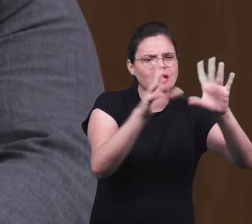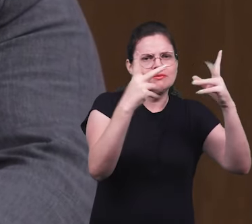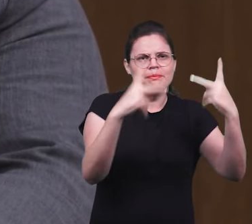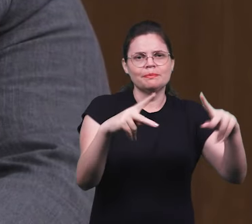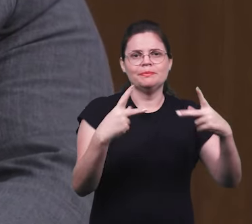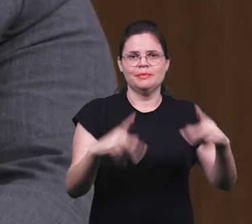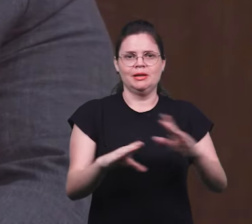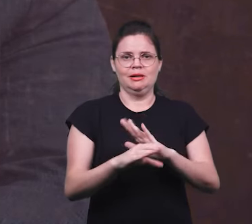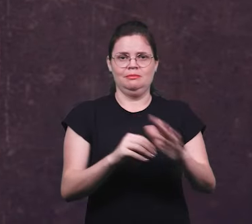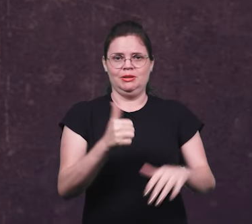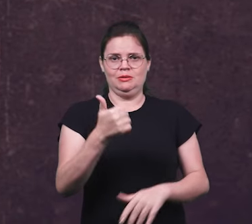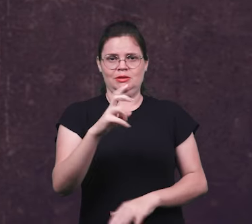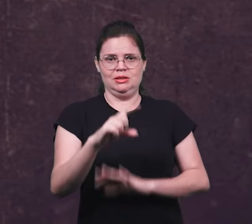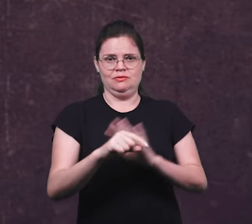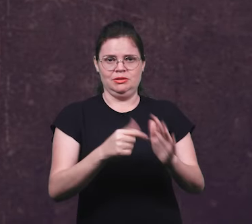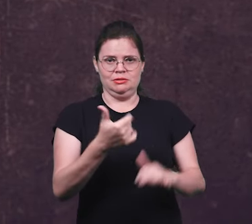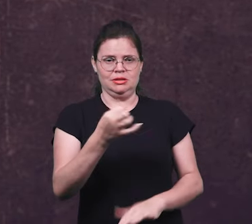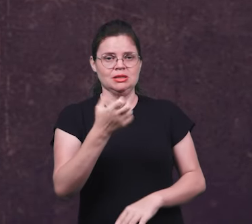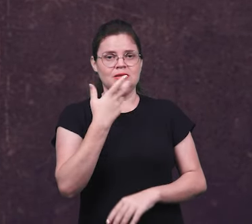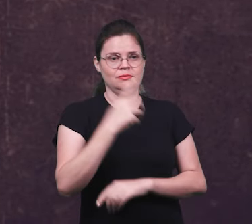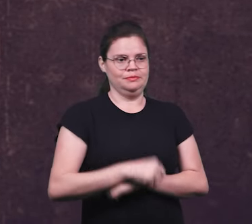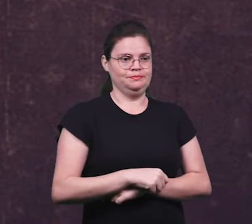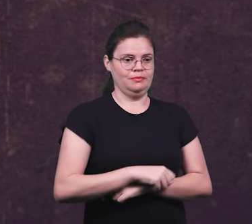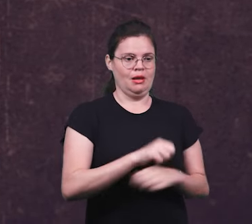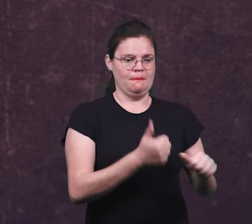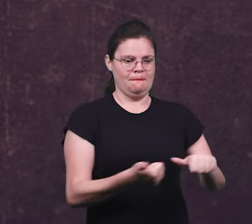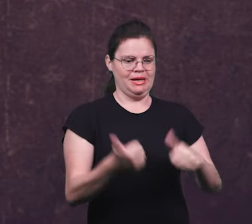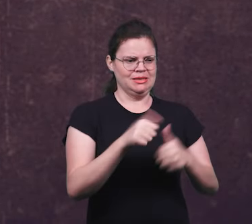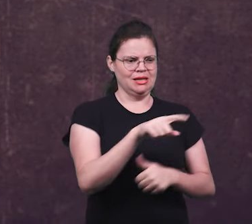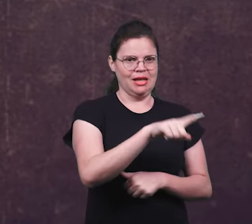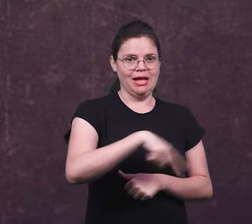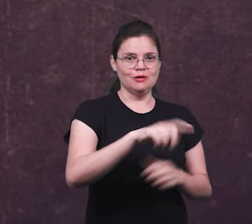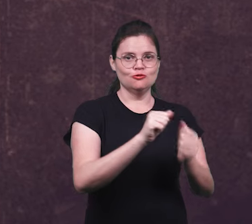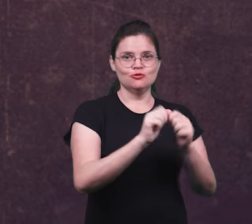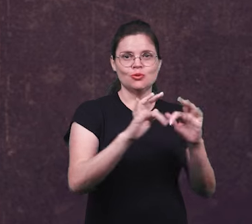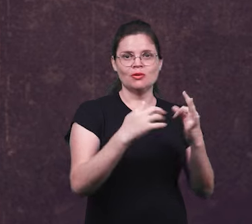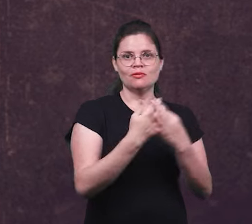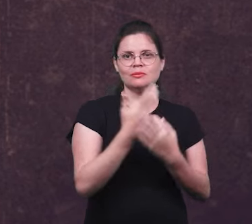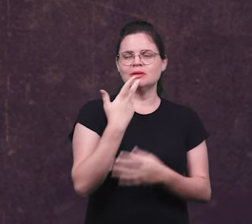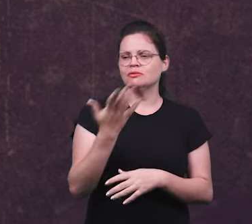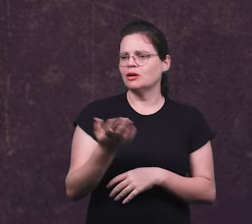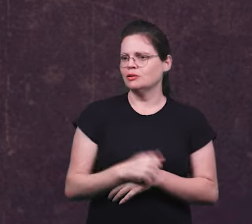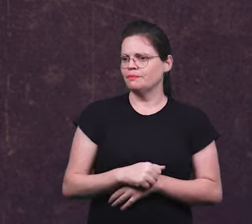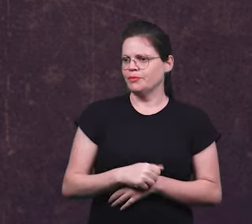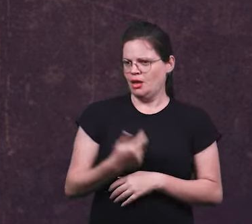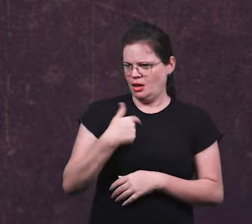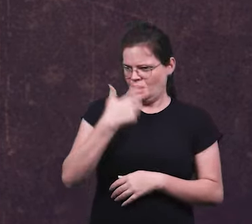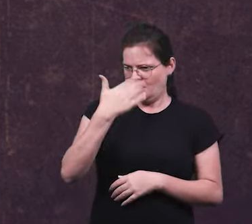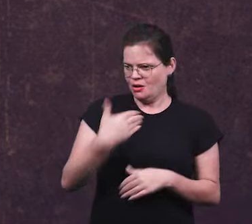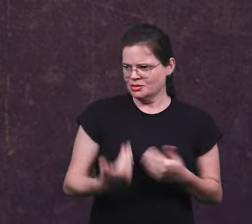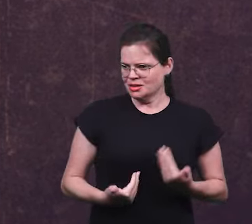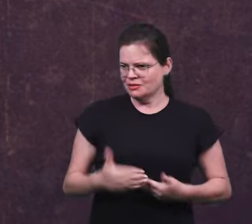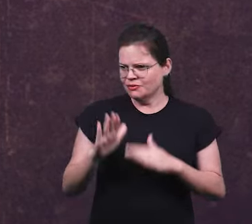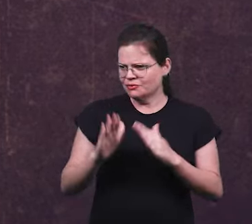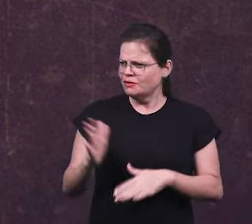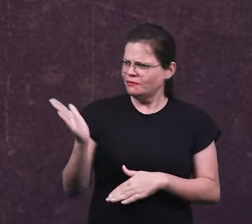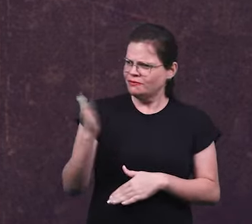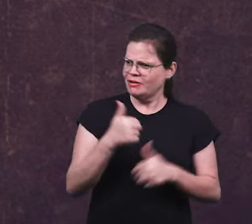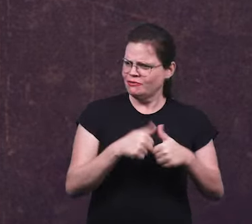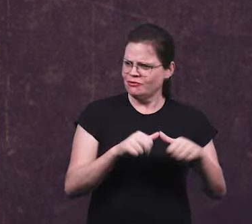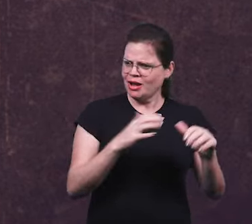16 de Atos. E depois que foi batizada, ela e sua casa nos rogou, dizendo: se haveis julgado que eu seja fiel ao Senhor, entrar na minha casa e